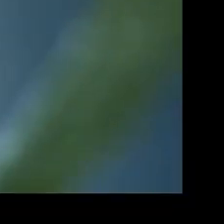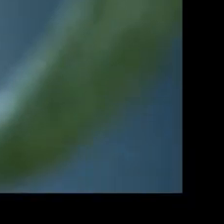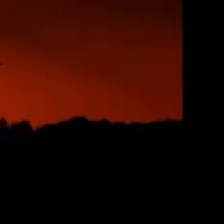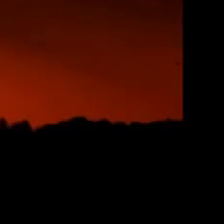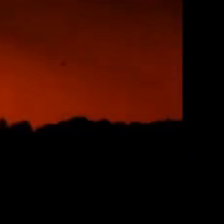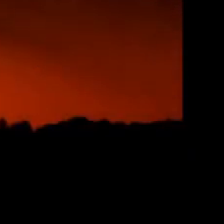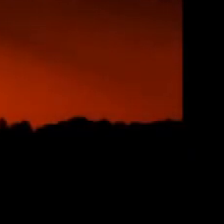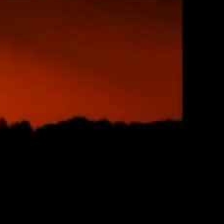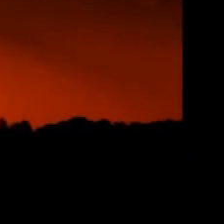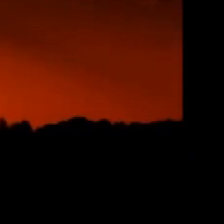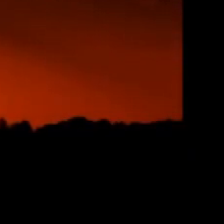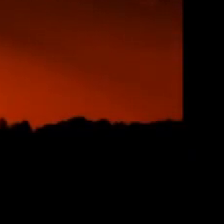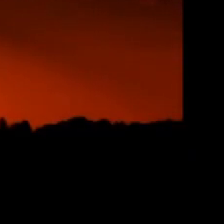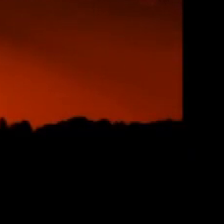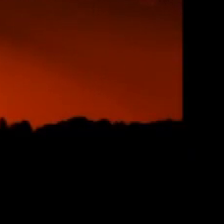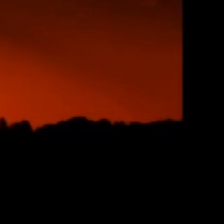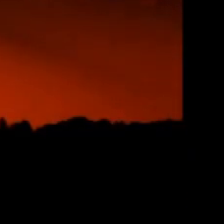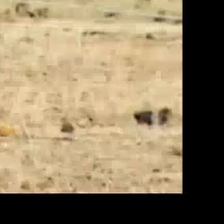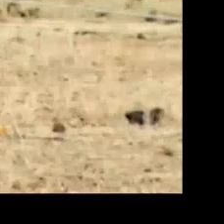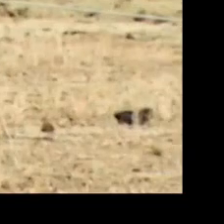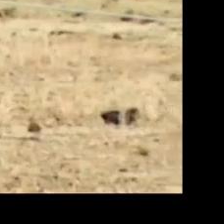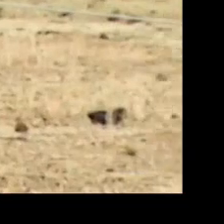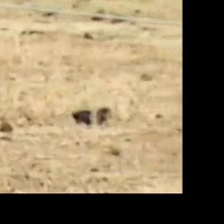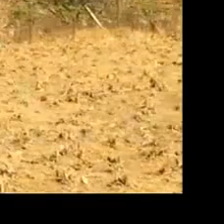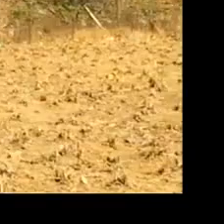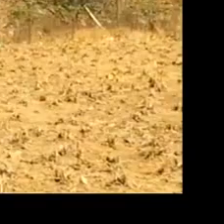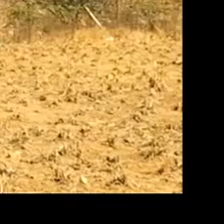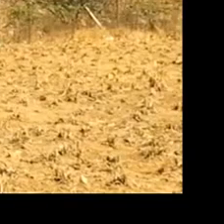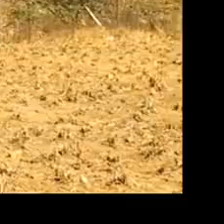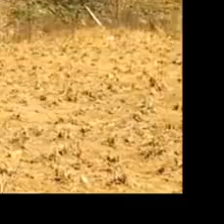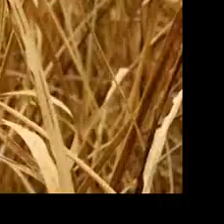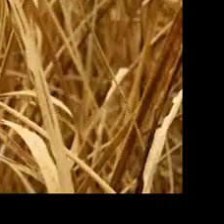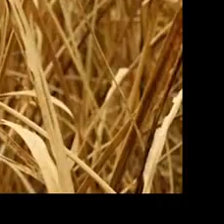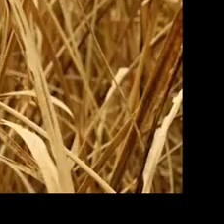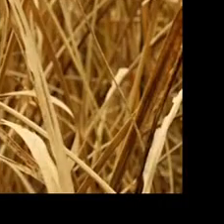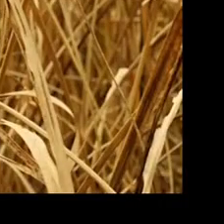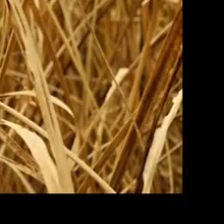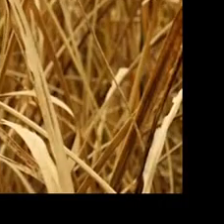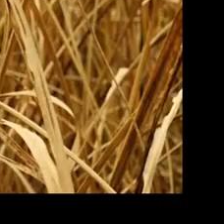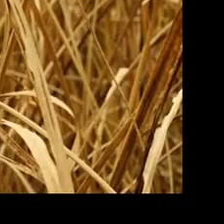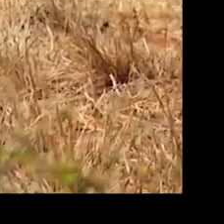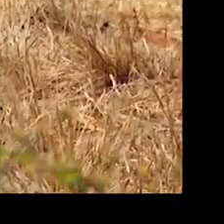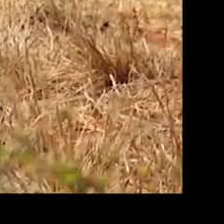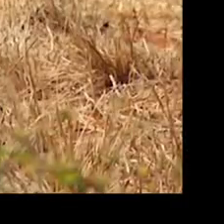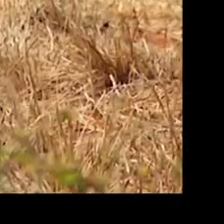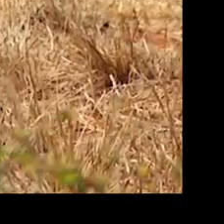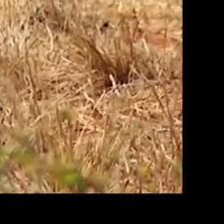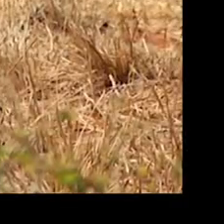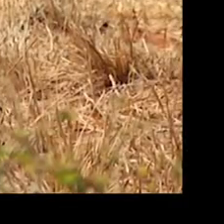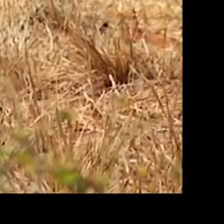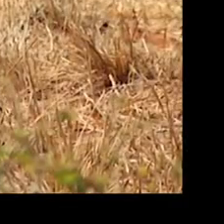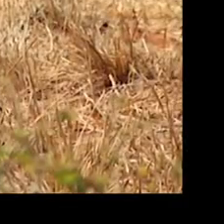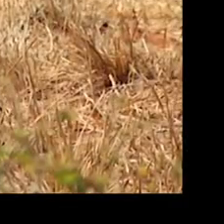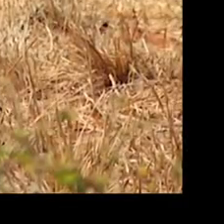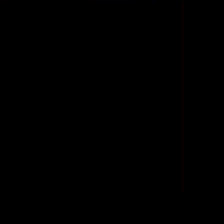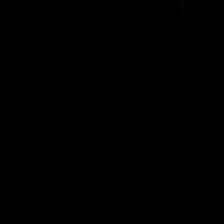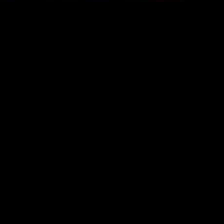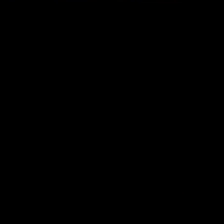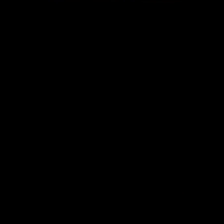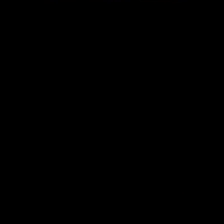Temperatura mais alta já registrada no país, em Araçuaí, chegou aos 44,8